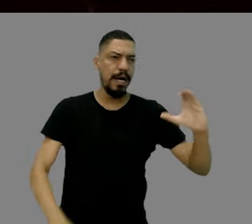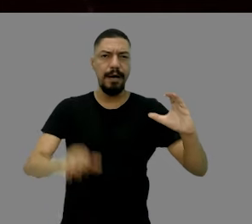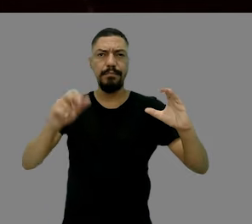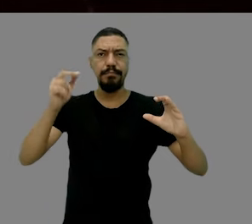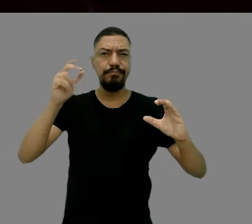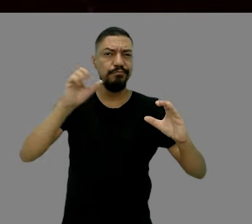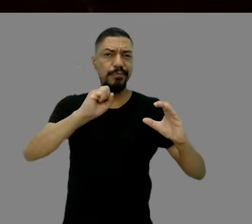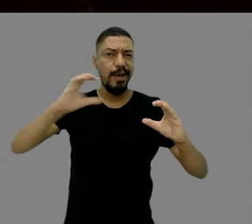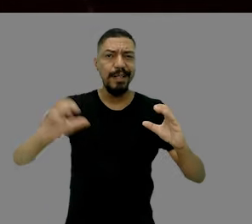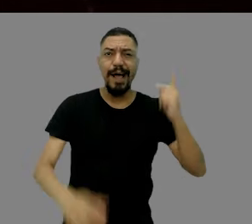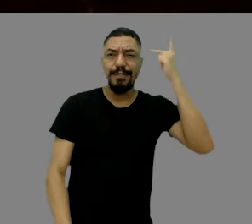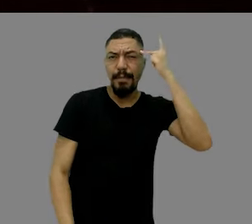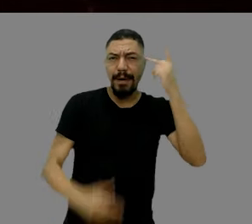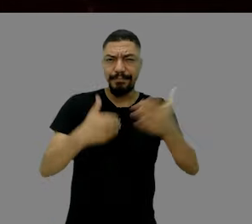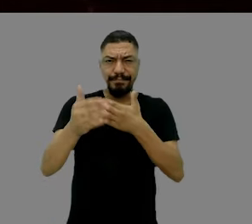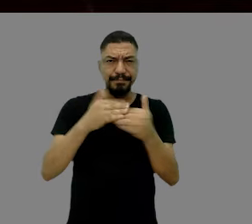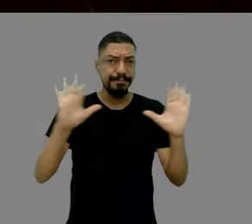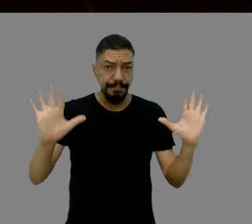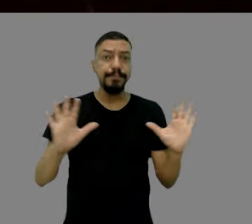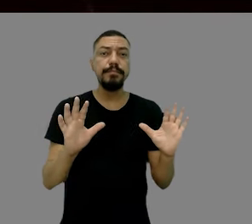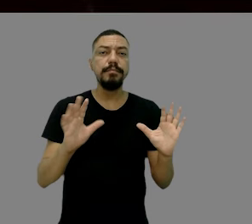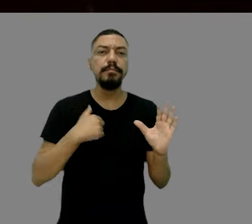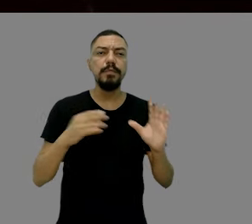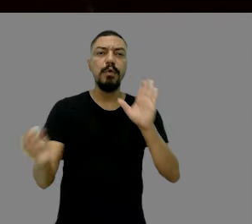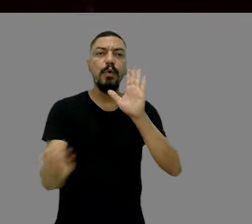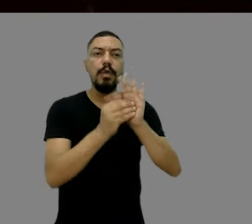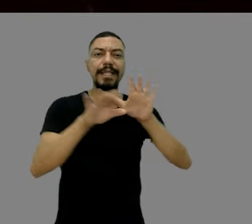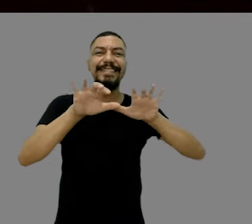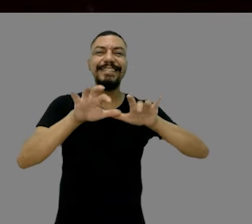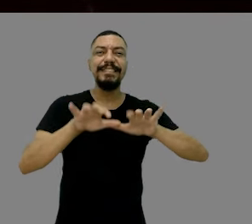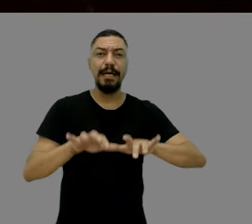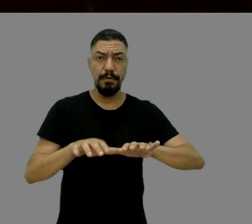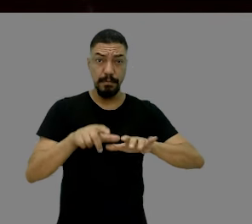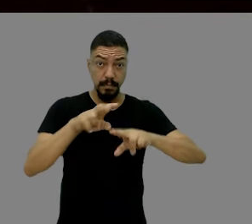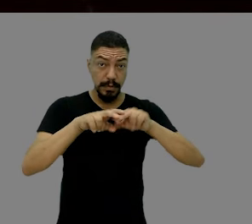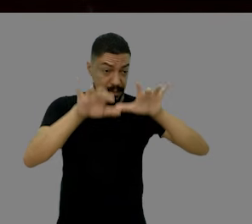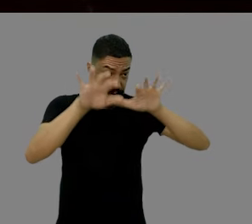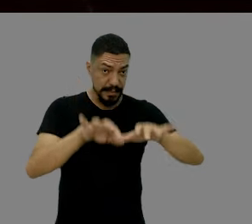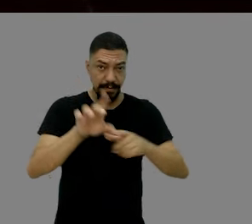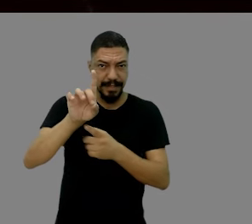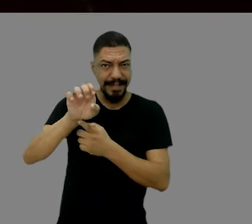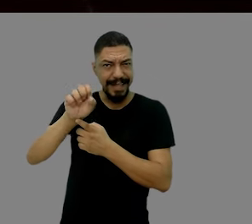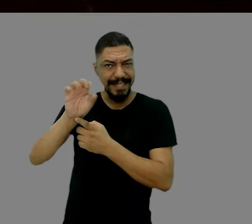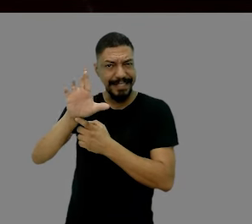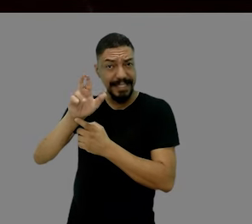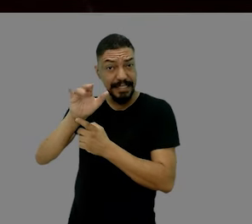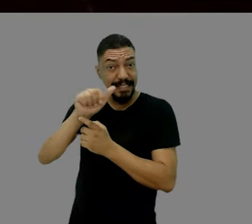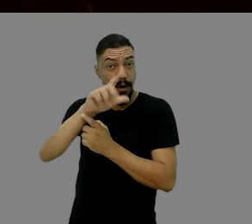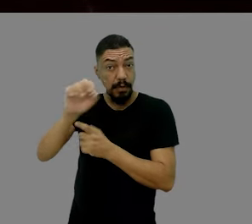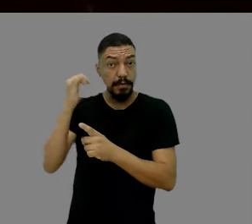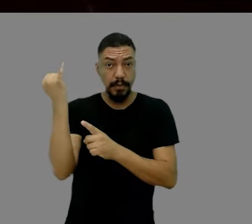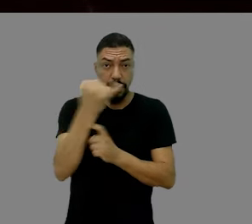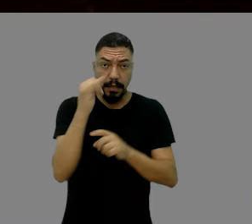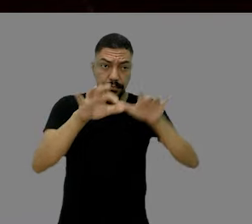enfim. E aí eu deixo no descritivo, por isso que o descritivo é tão importante. Prestação de serviços de